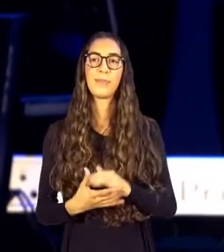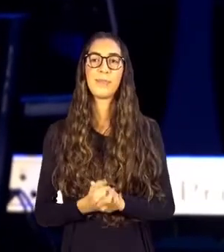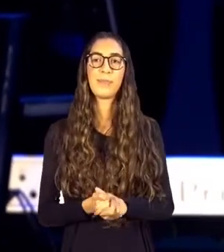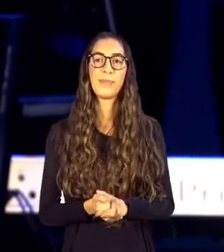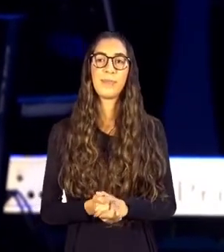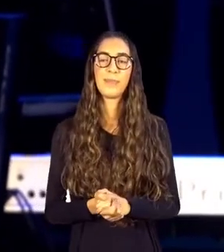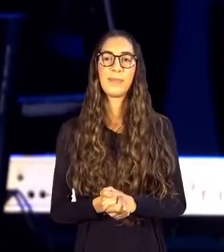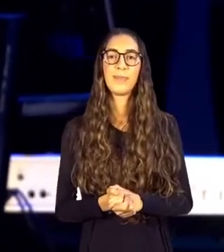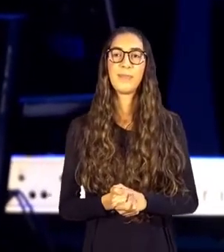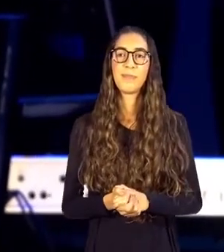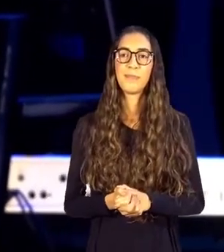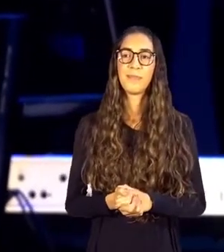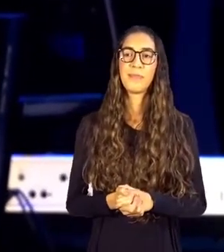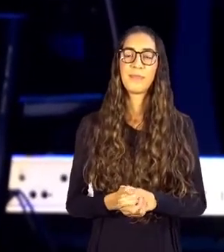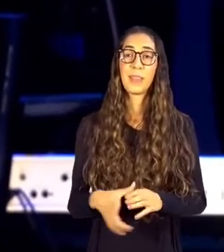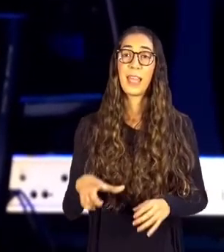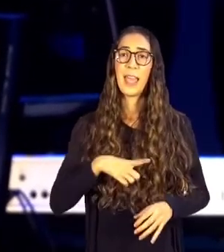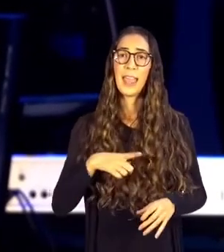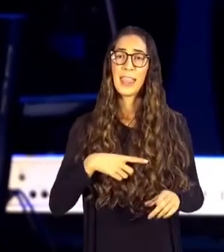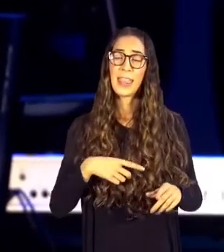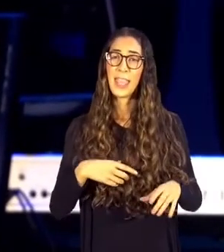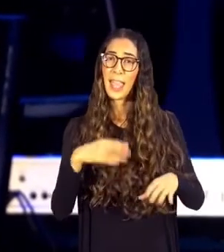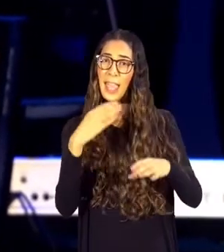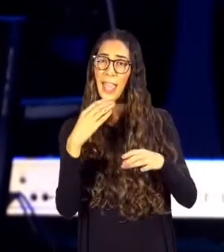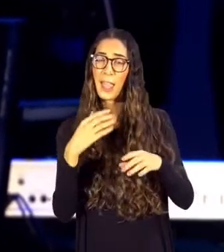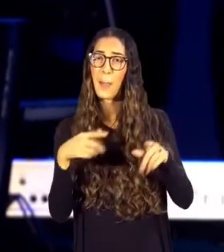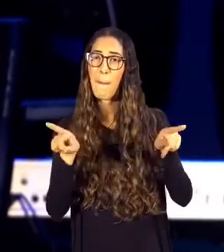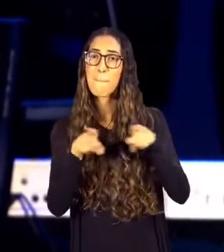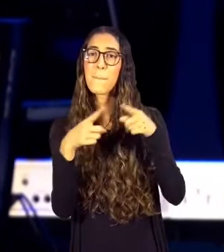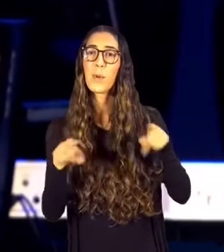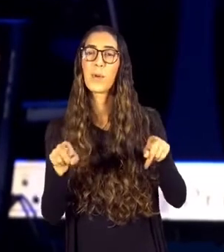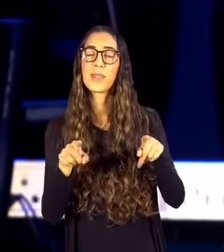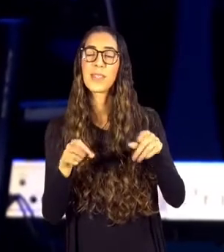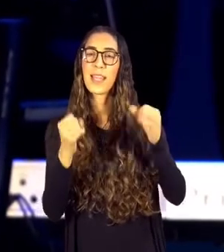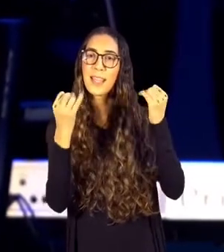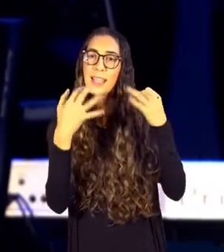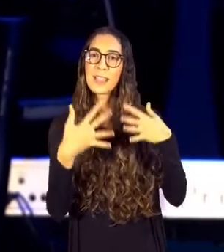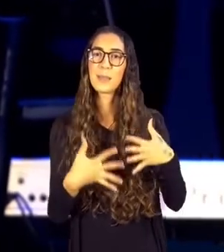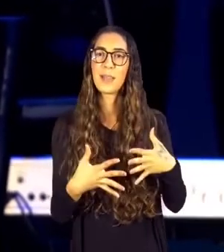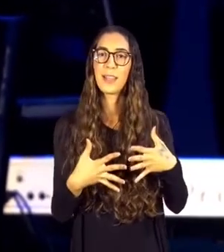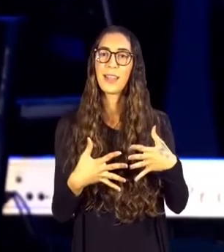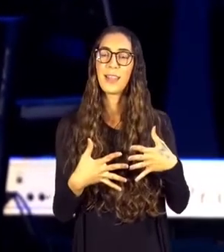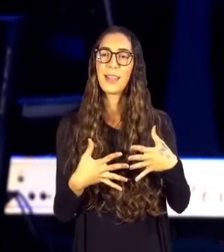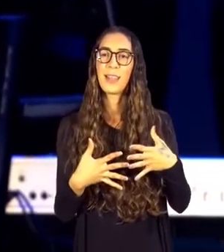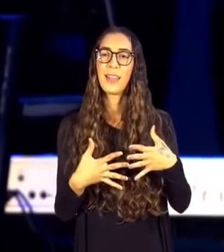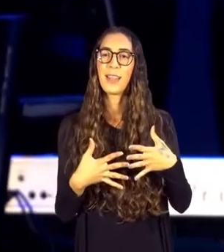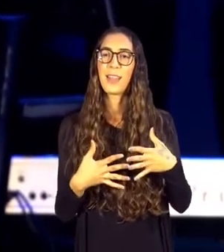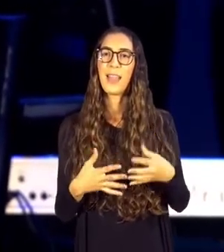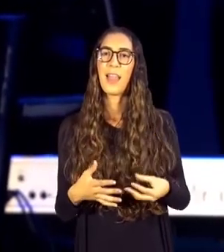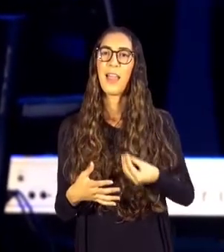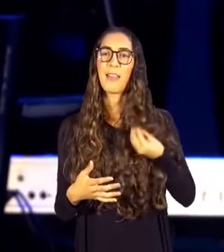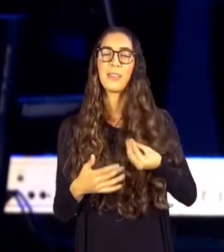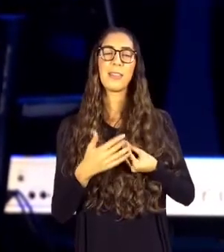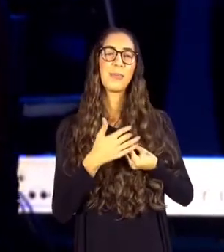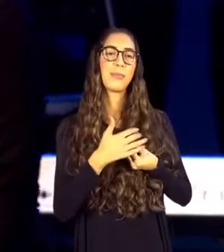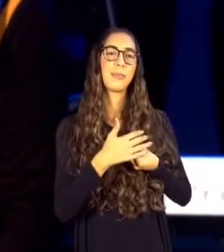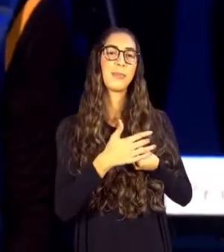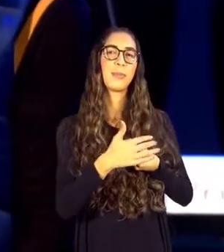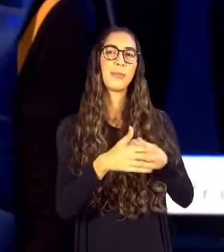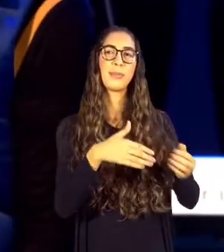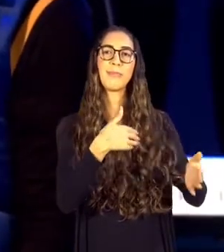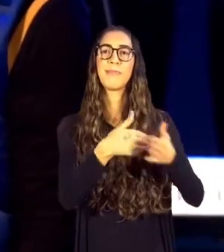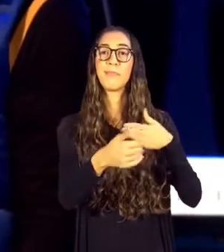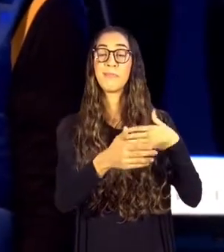deixa a vida levar. Que filosofia é essa? Esse é o mundo, é se conformar com o mundo. Não, não vai levar, não, a vida vai levar você para o